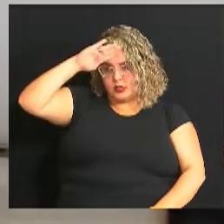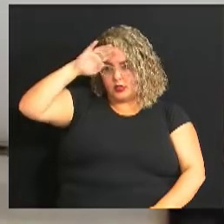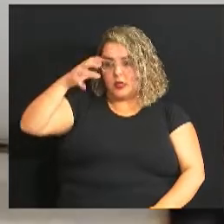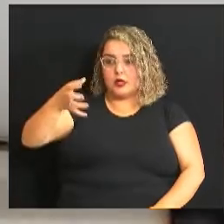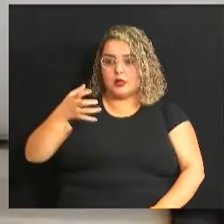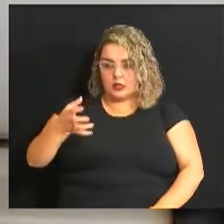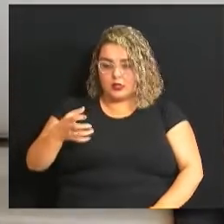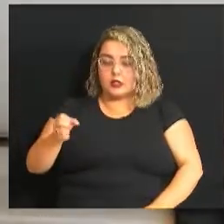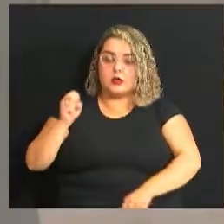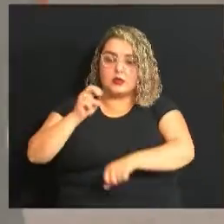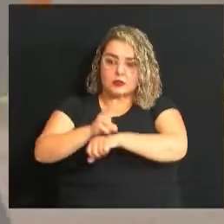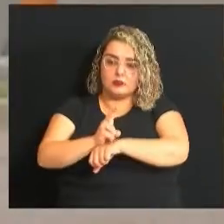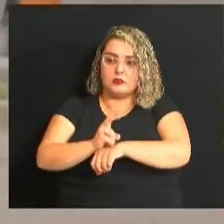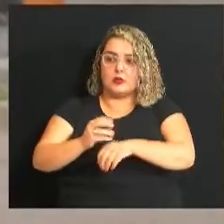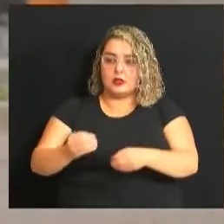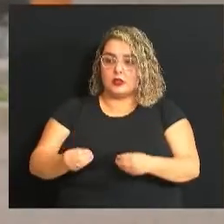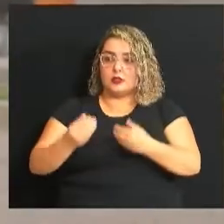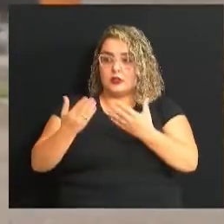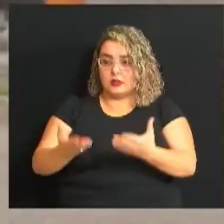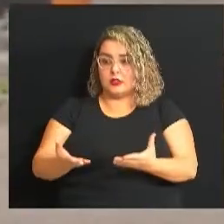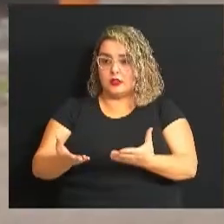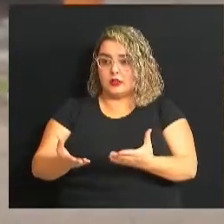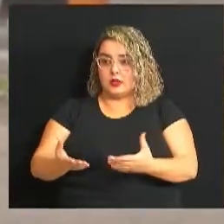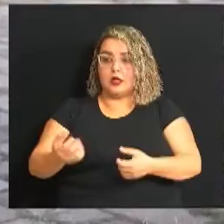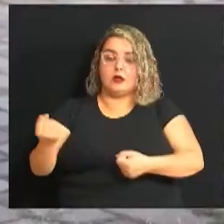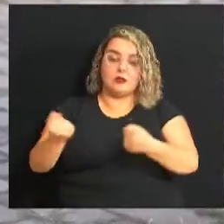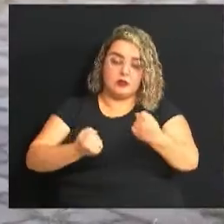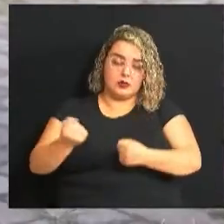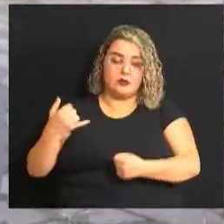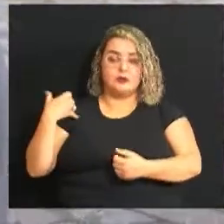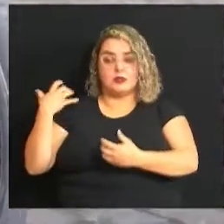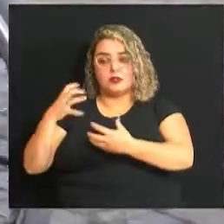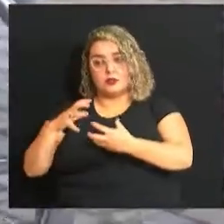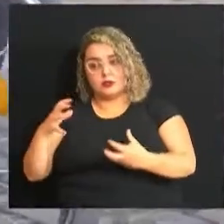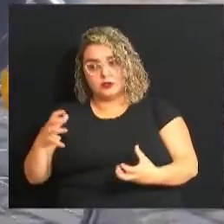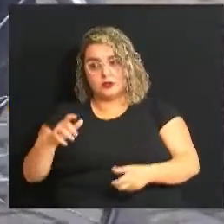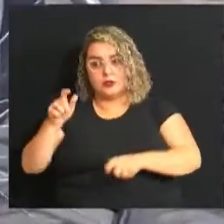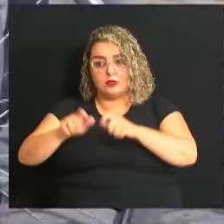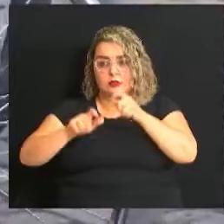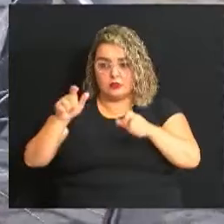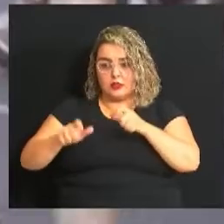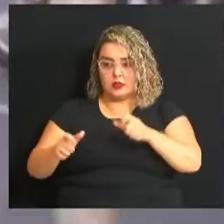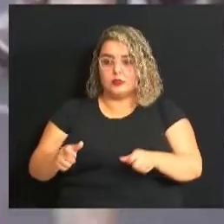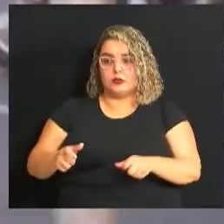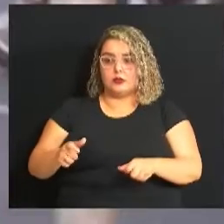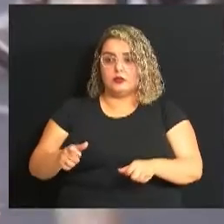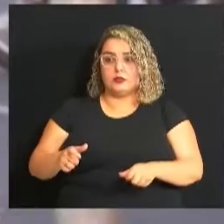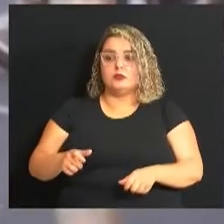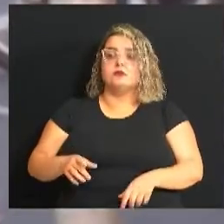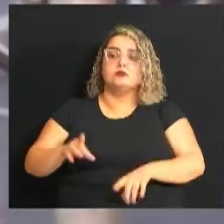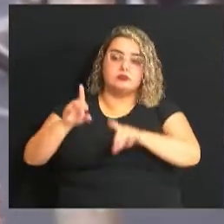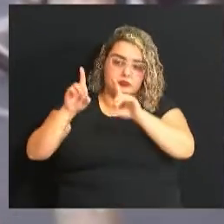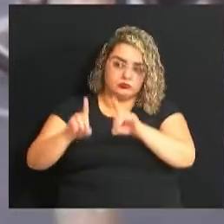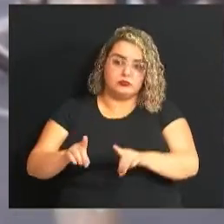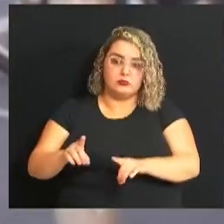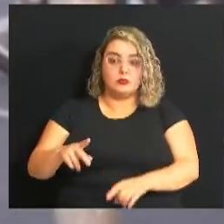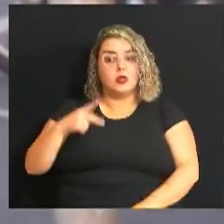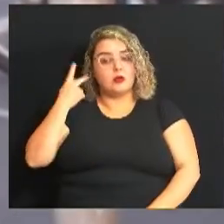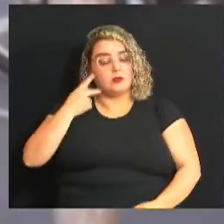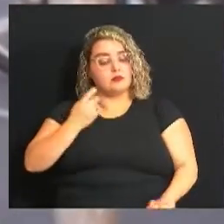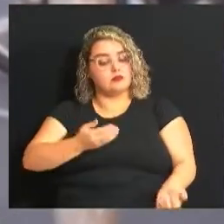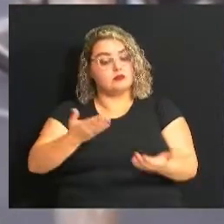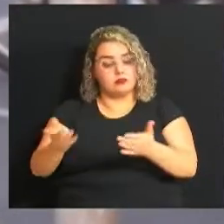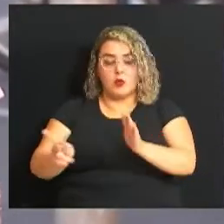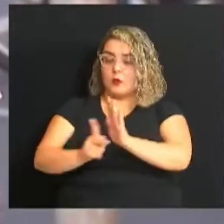sejam destinadas a veículos para pessoas idosas e pessoas com deficiência. O parlamentar apresentou um projeto de